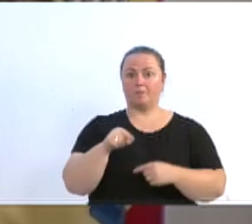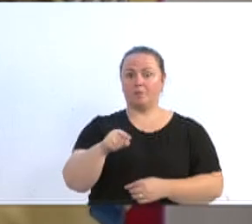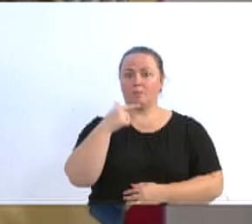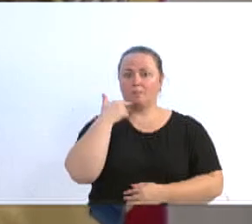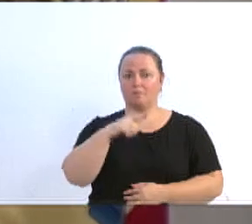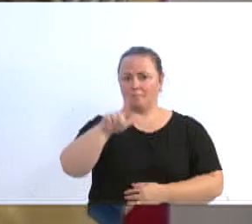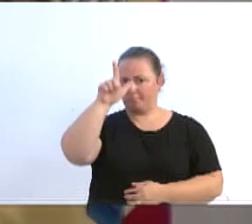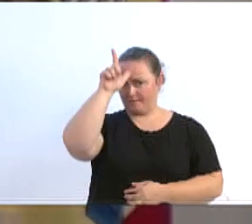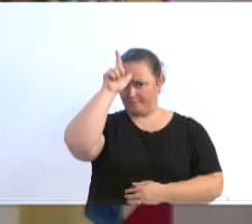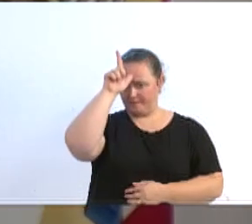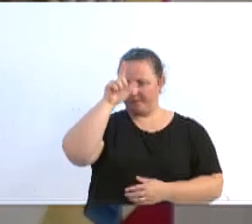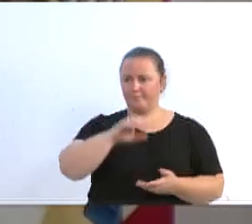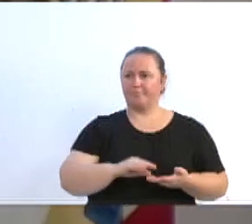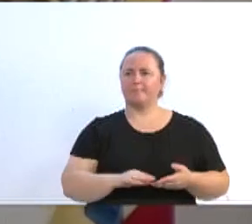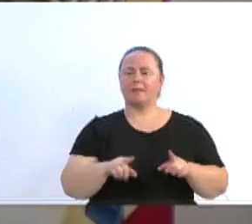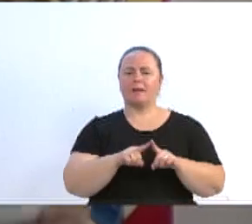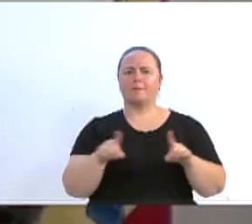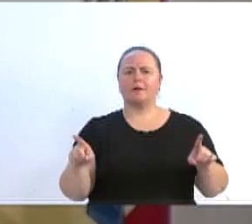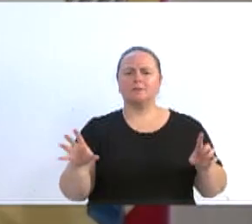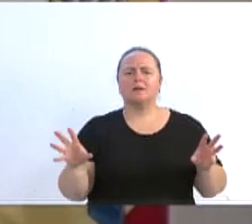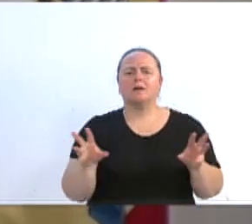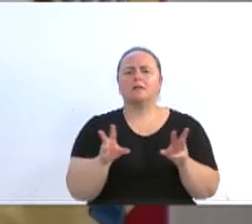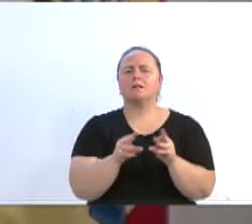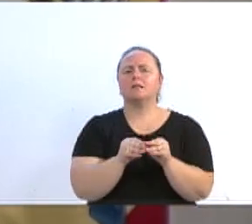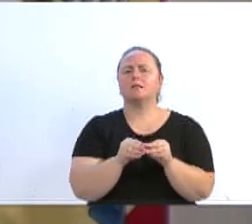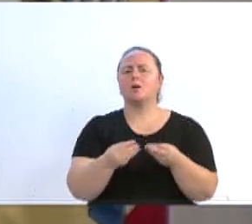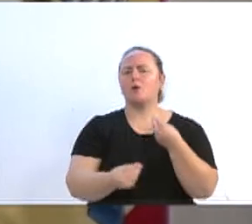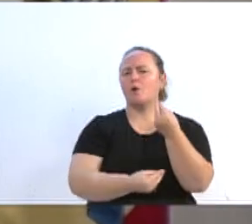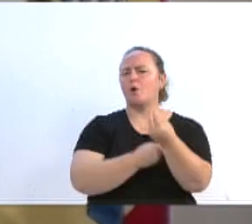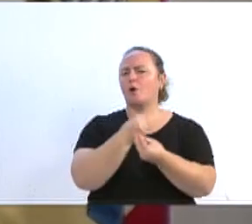alemão, mas ele conclui da seguinte forma: